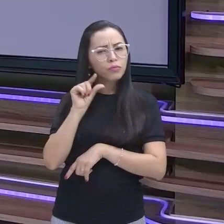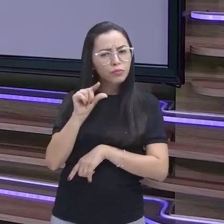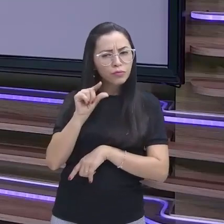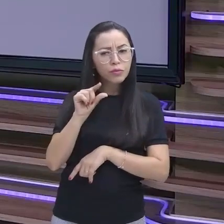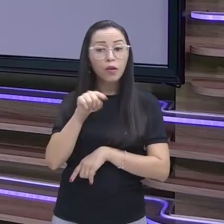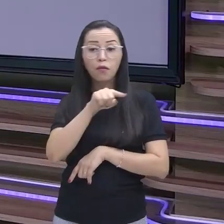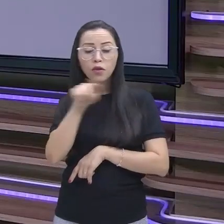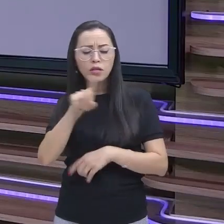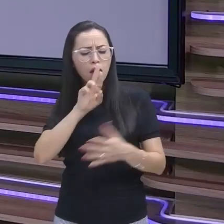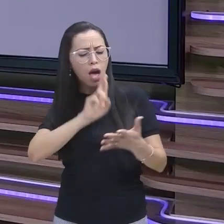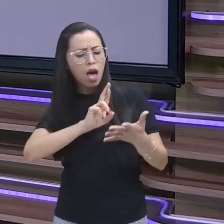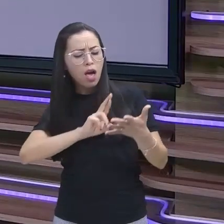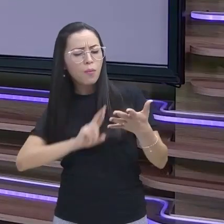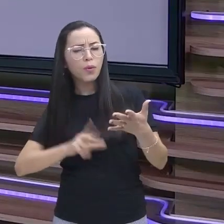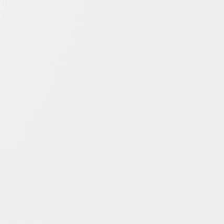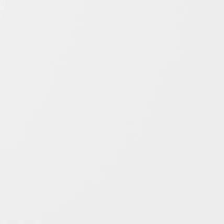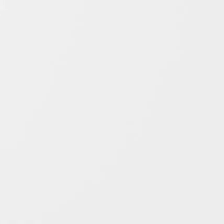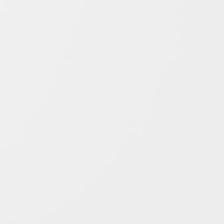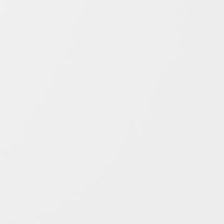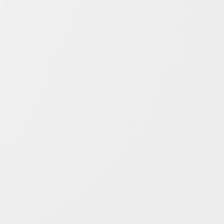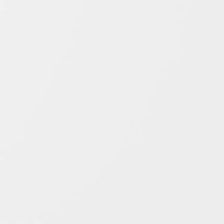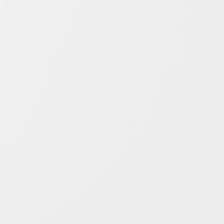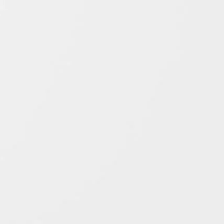certeza que você vai acertar.